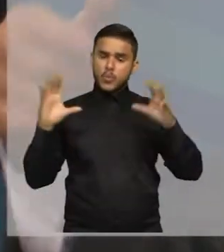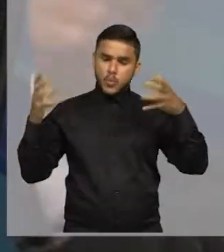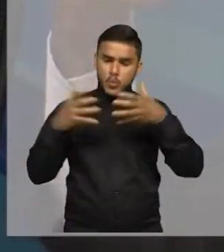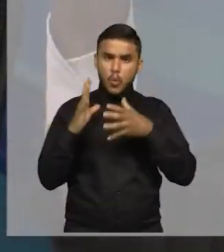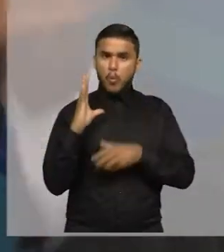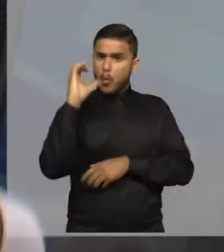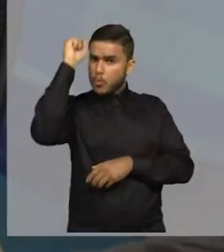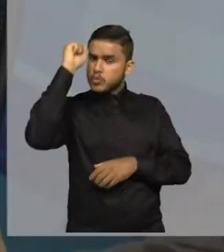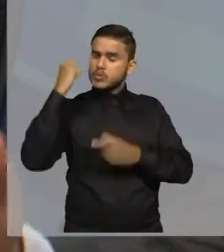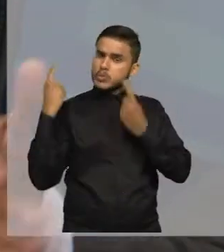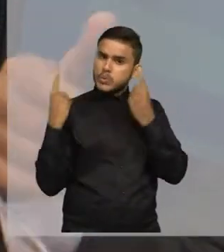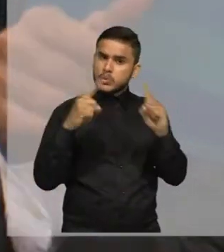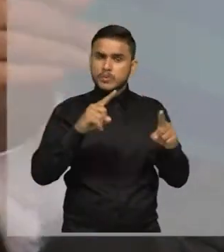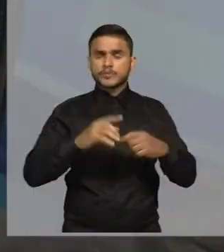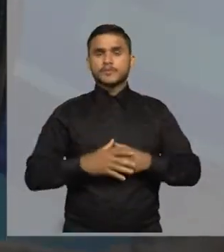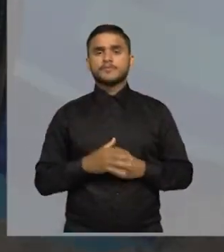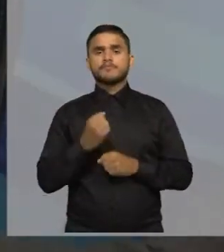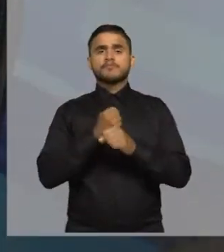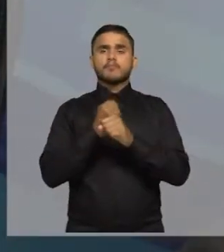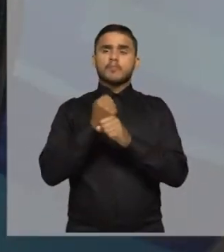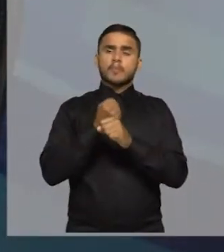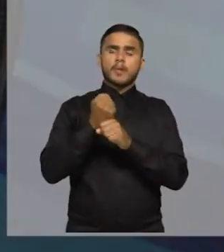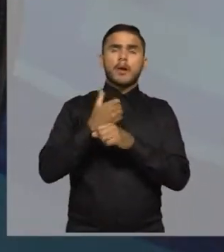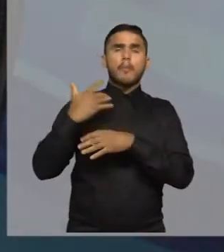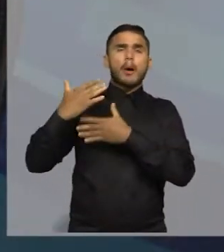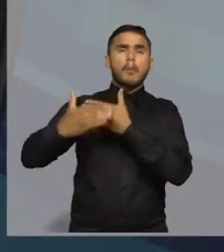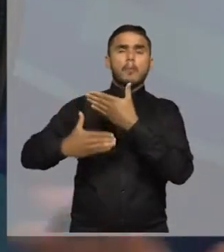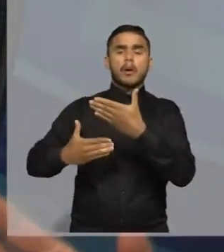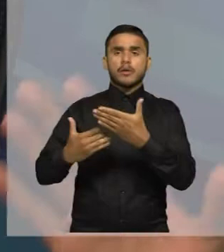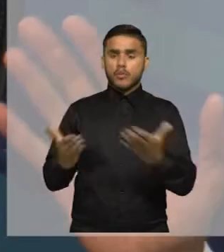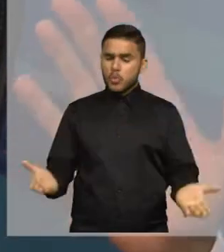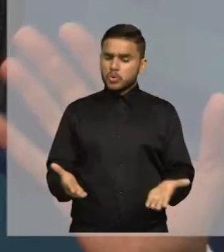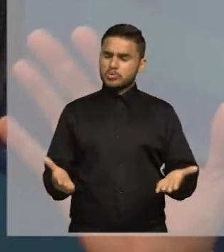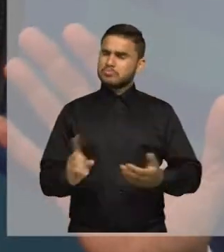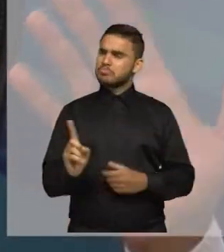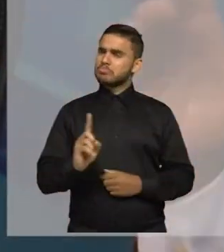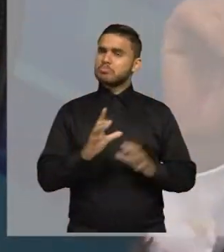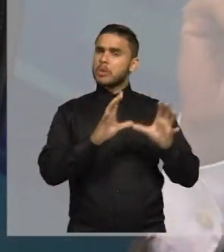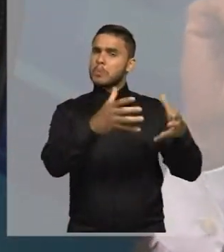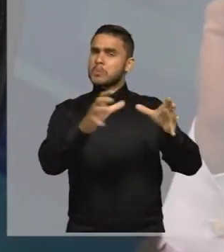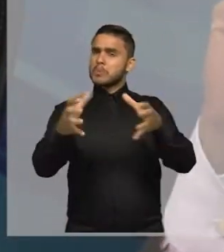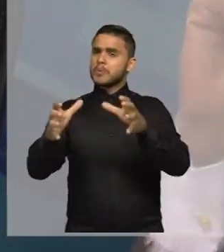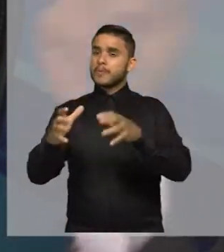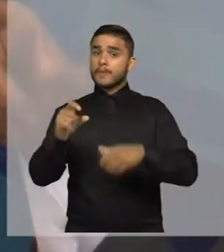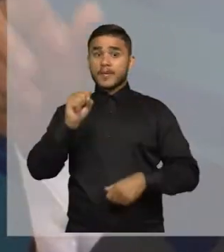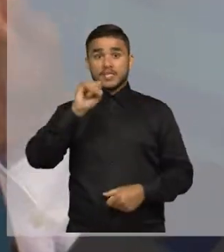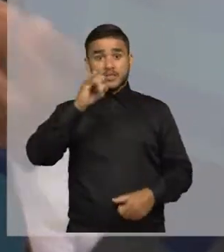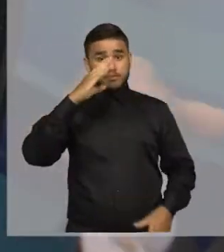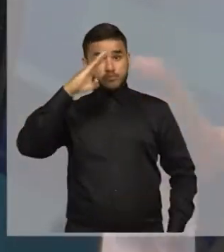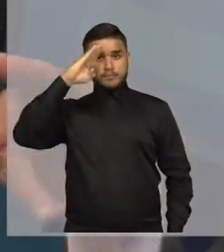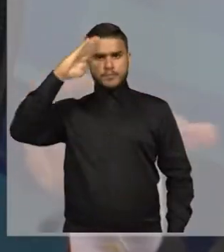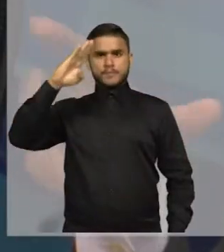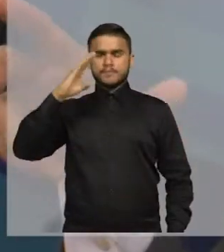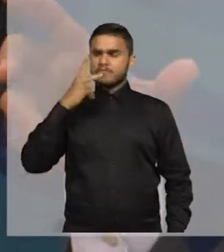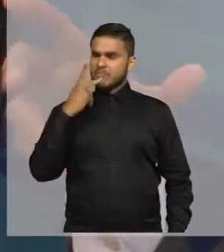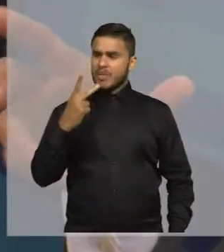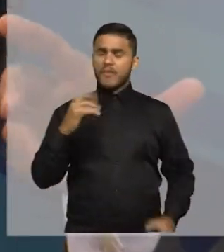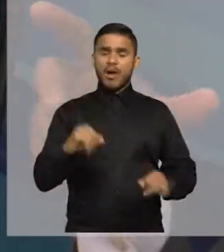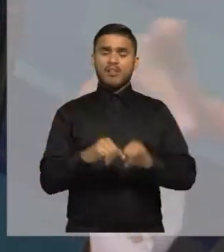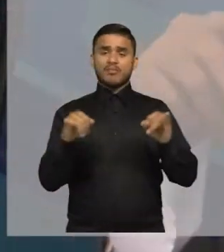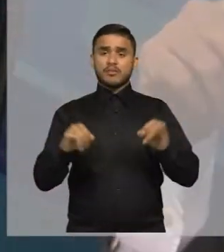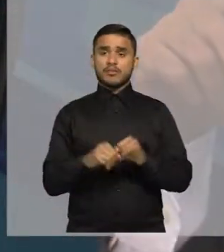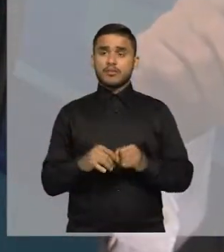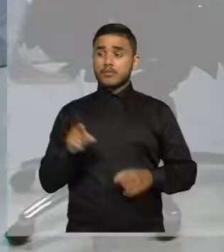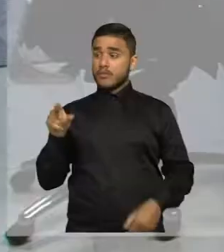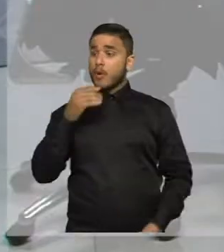o poder à bala. E tem em 1938 uma tentativa dos integralistas. Hoje não tem isso. Hoje, quando um militar começa a dizer